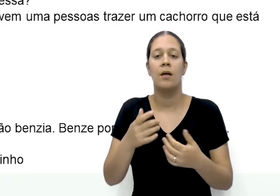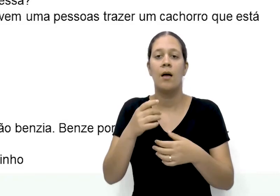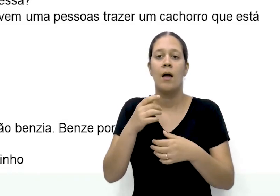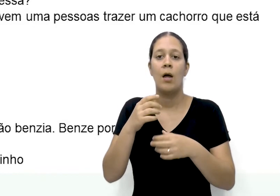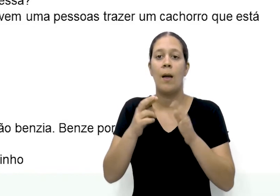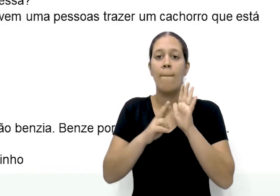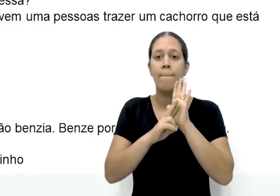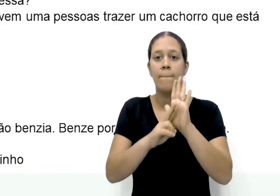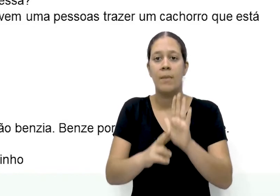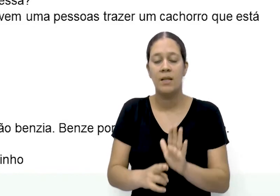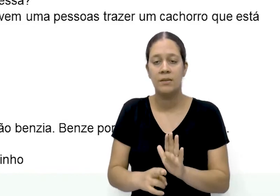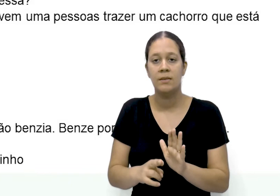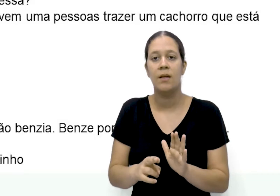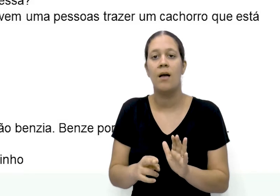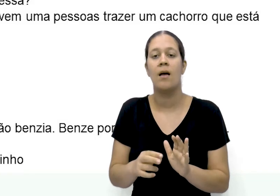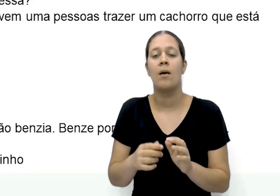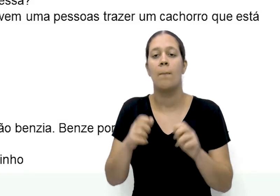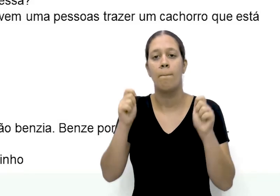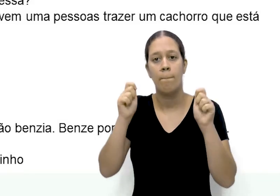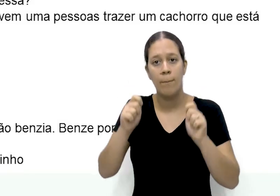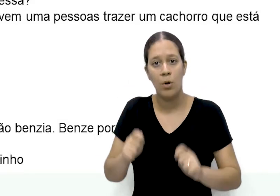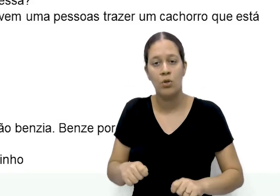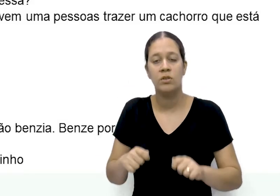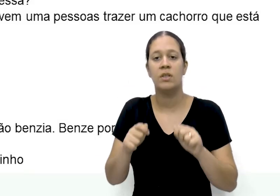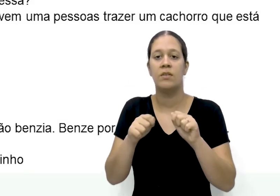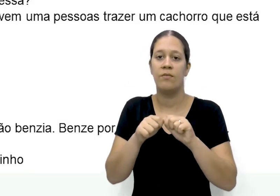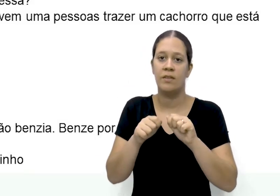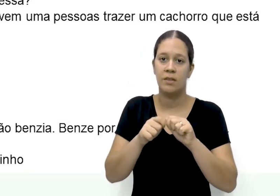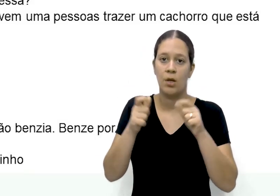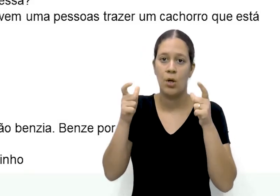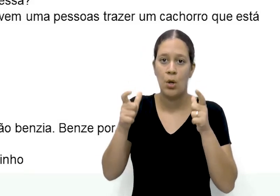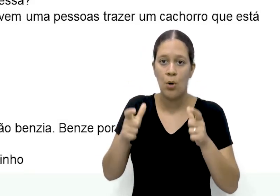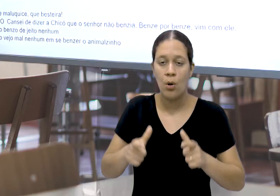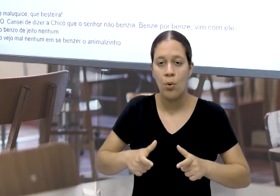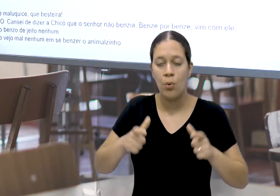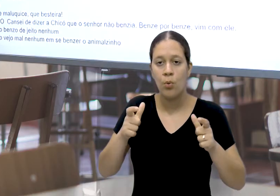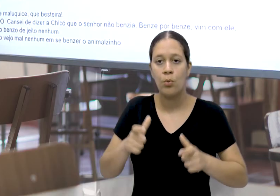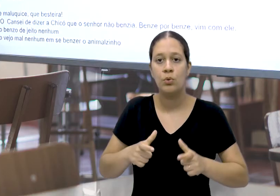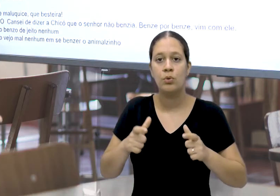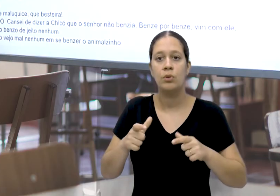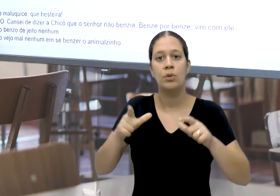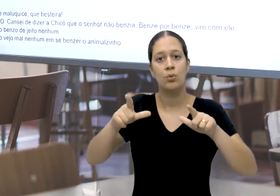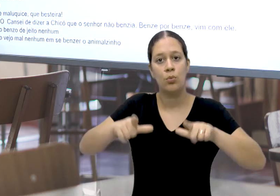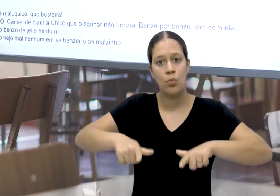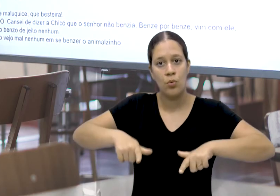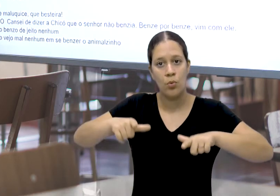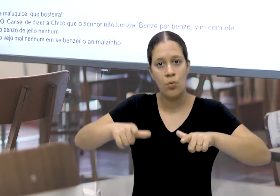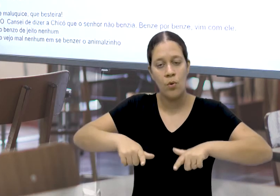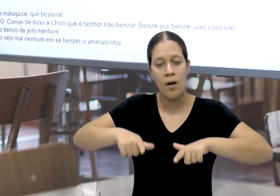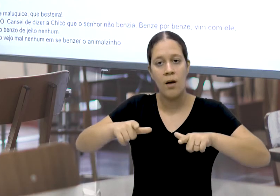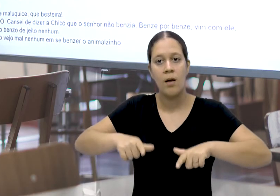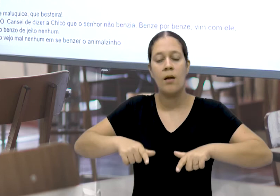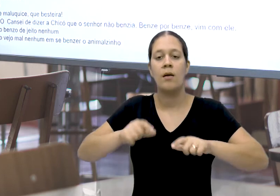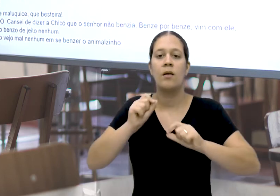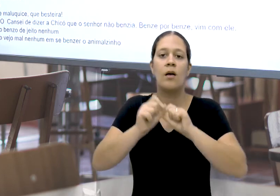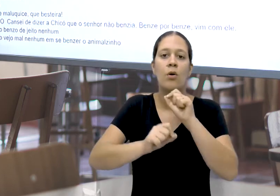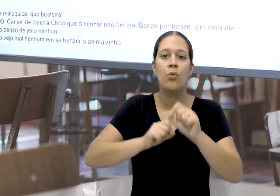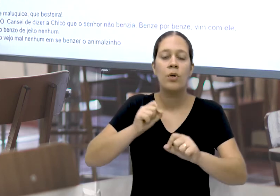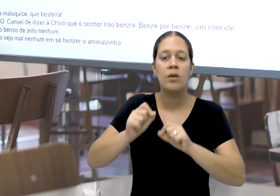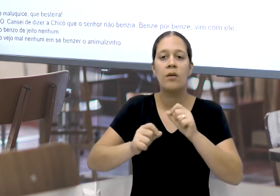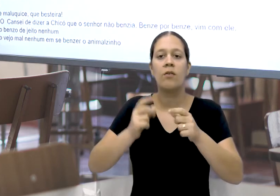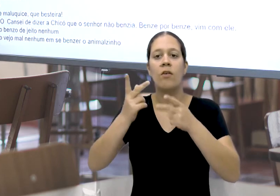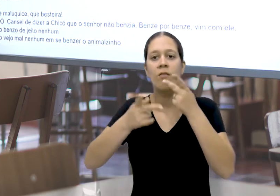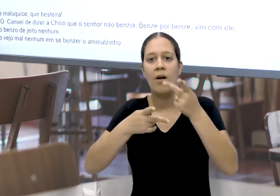vai representar esta cena possa saber onde vai estar, o posicionamento que vai ter, o que